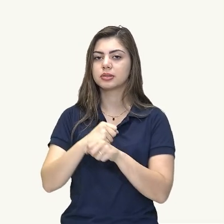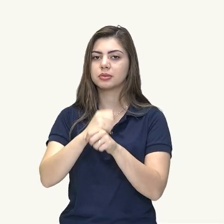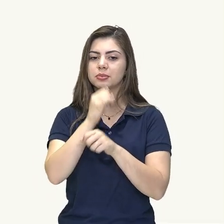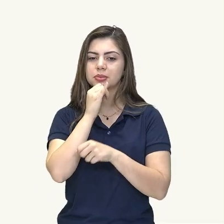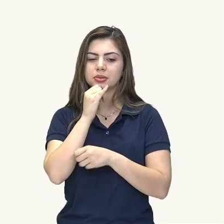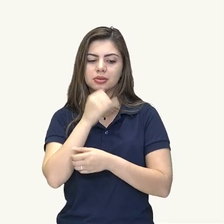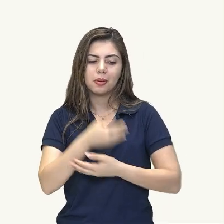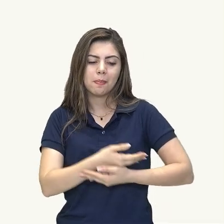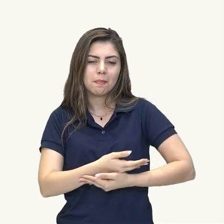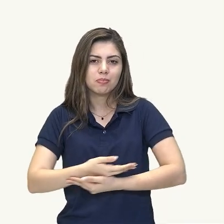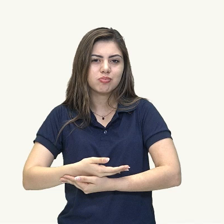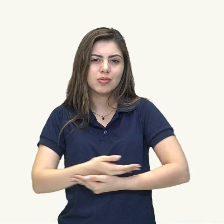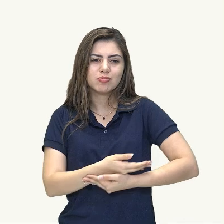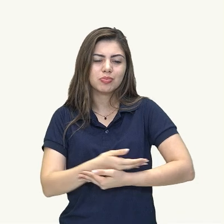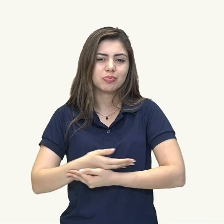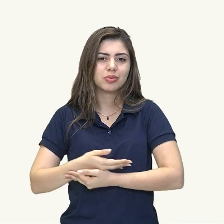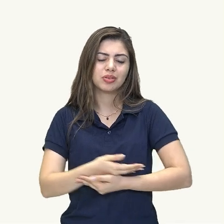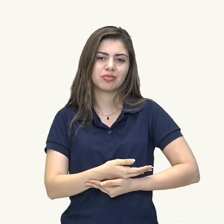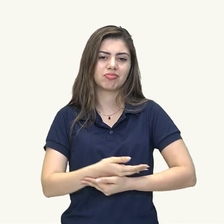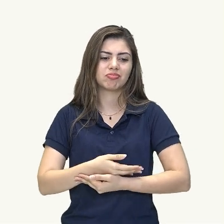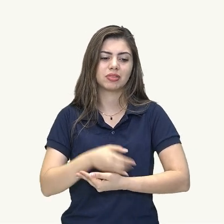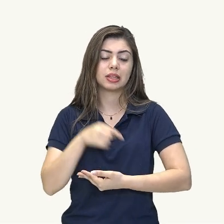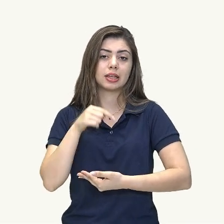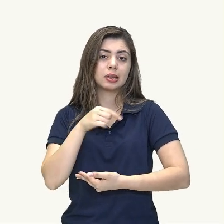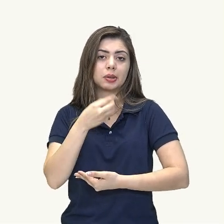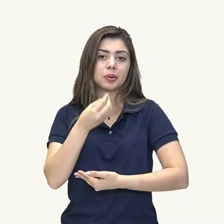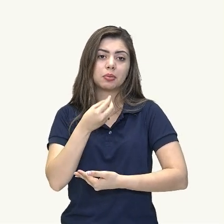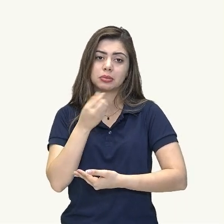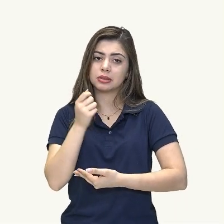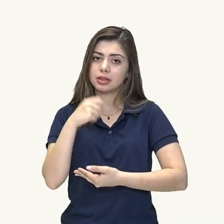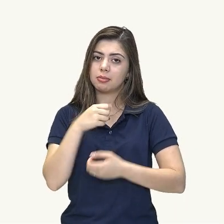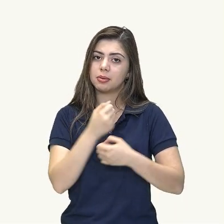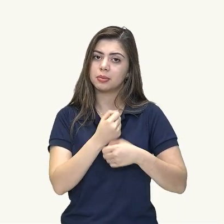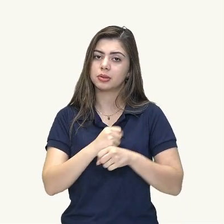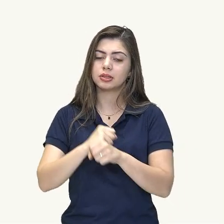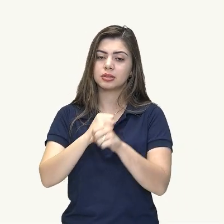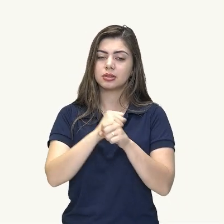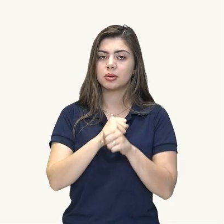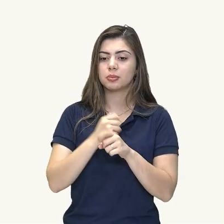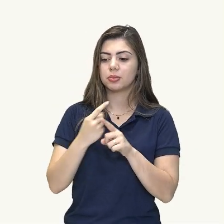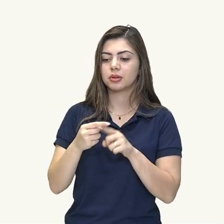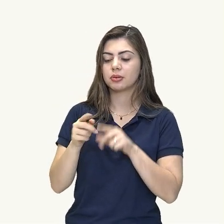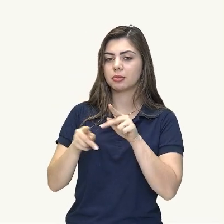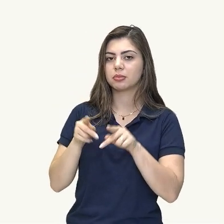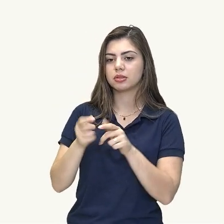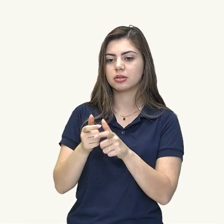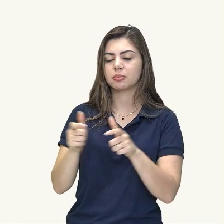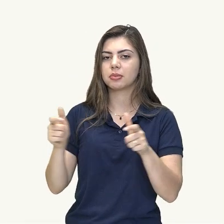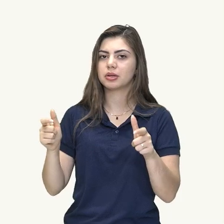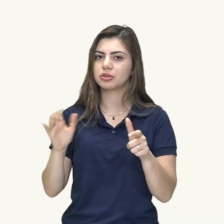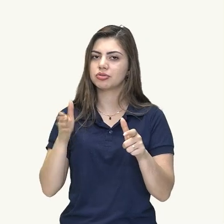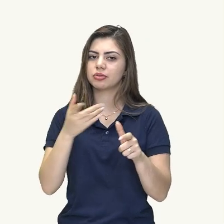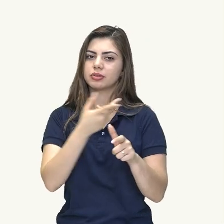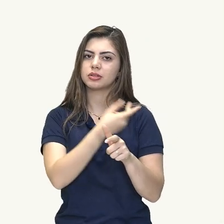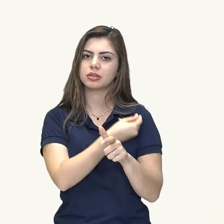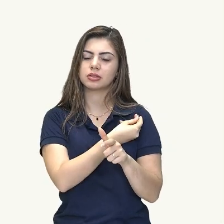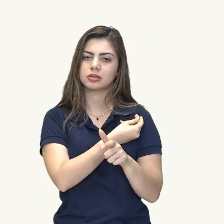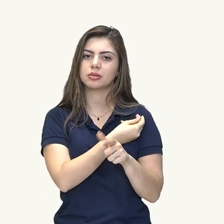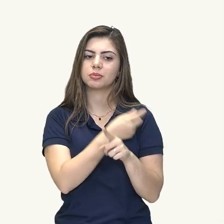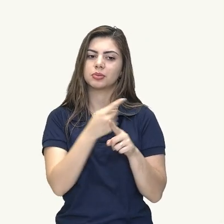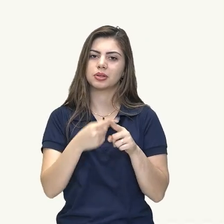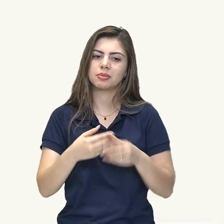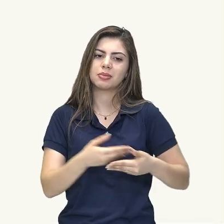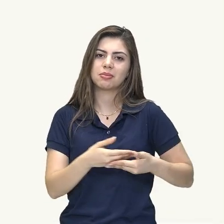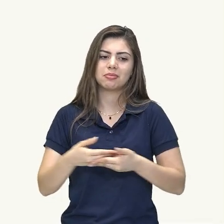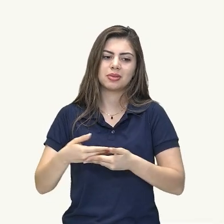muito jovens, que não atingiram ainda a idade de certas vacinas. Também a imunização